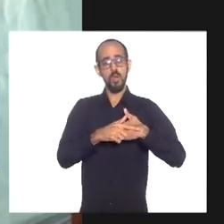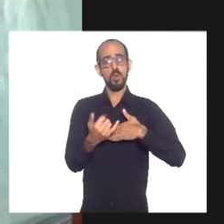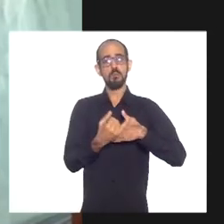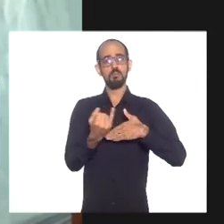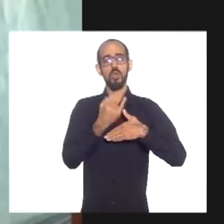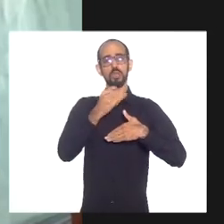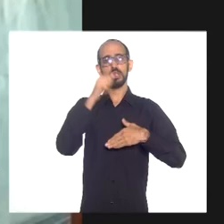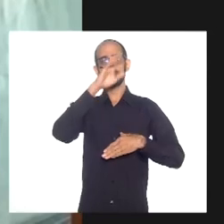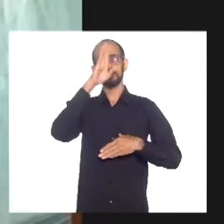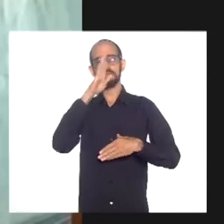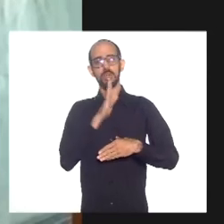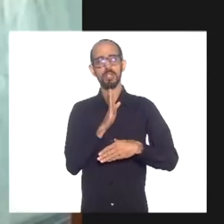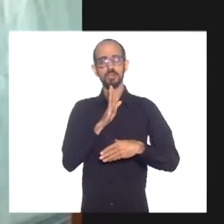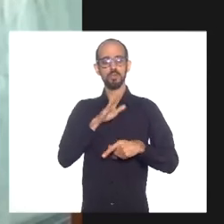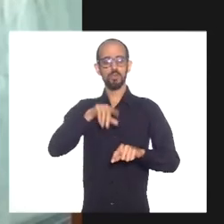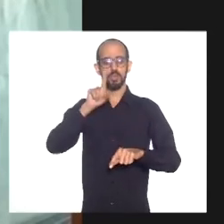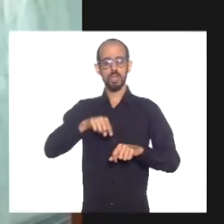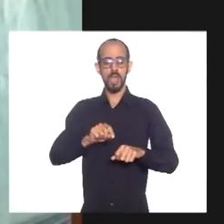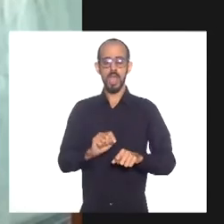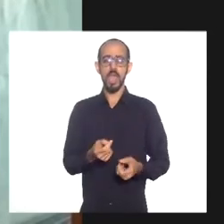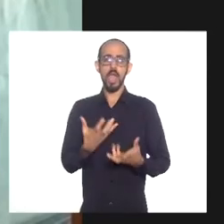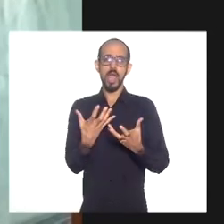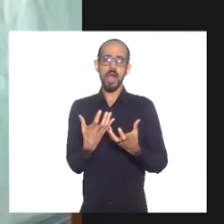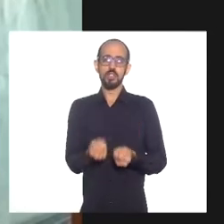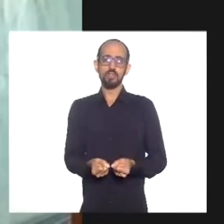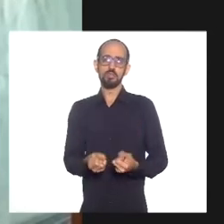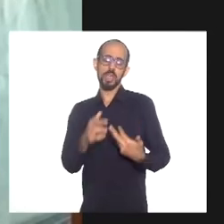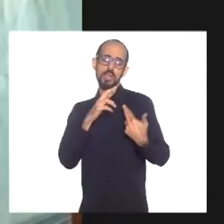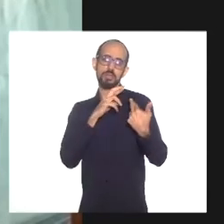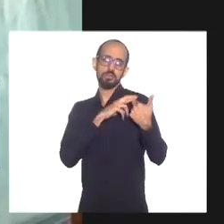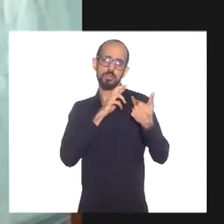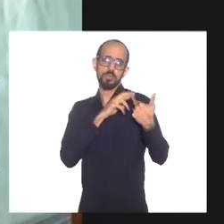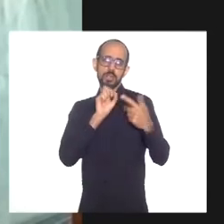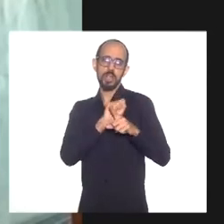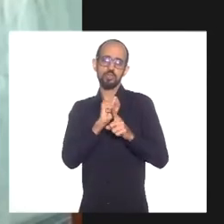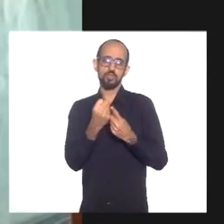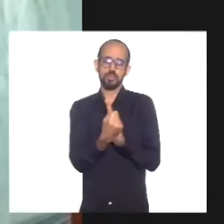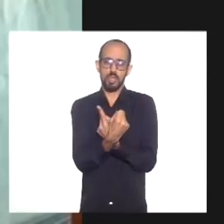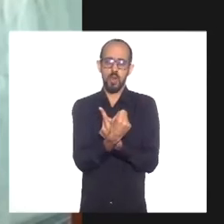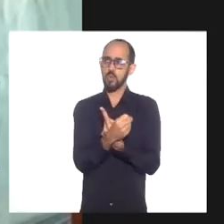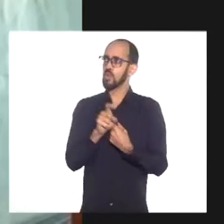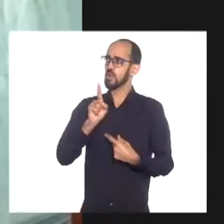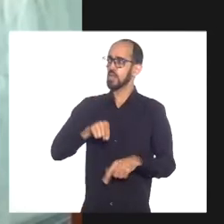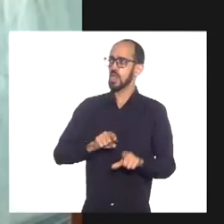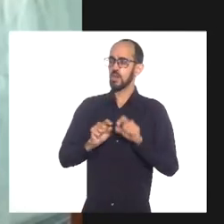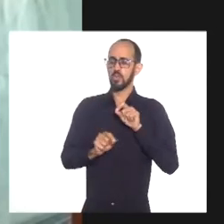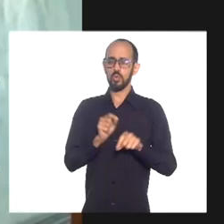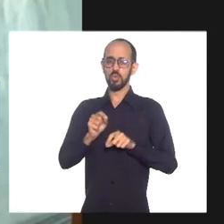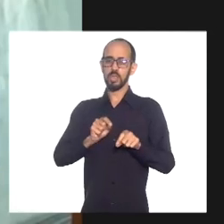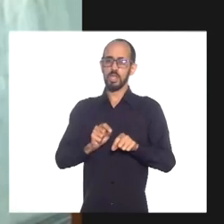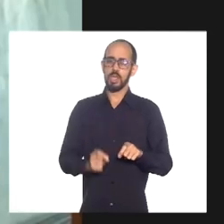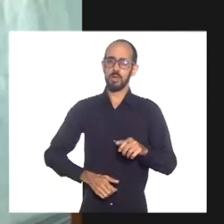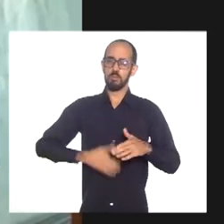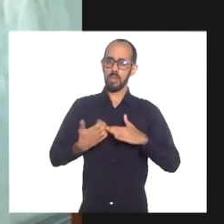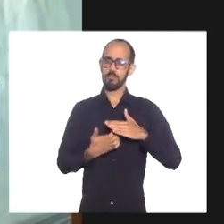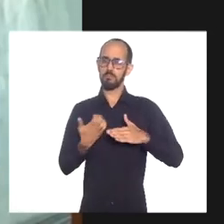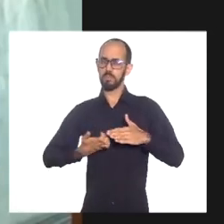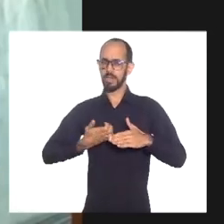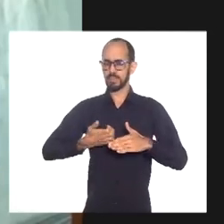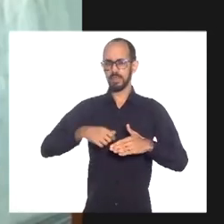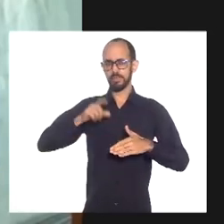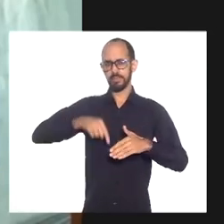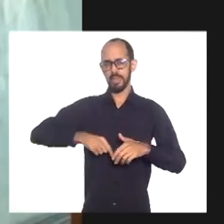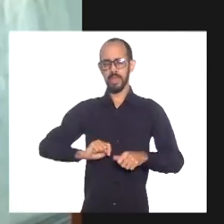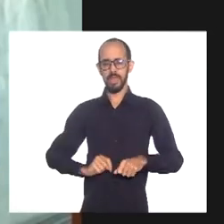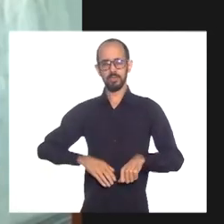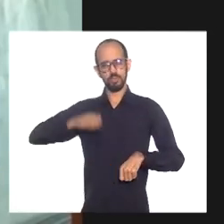para o Brasil, com uma responsabilidade social. Ela, que é um dos principais atores,